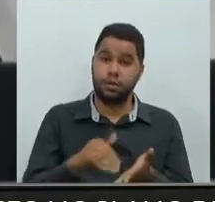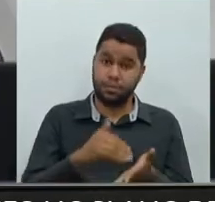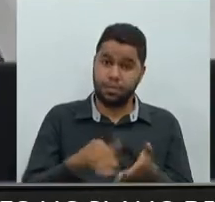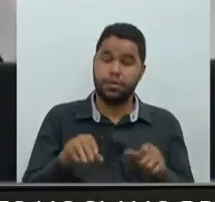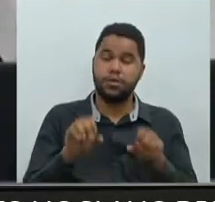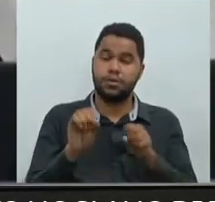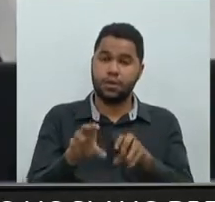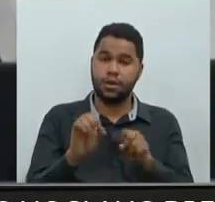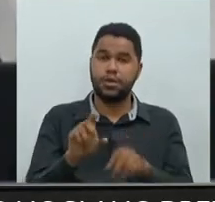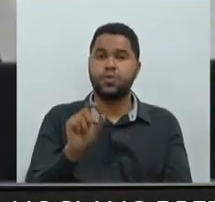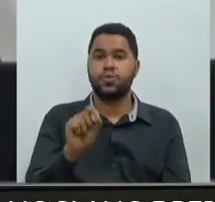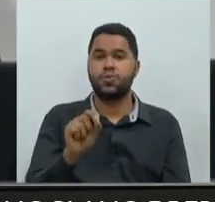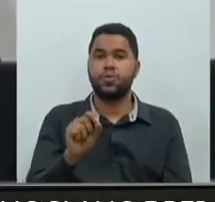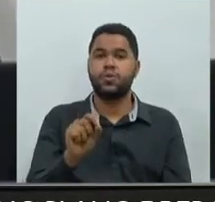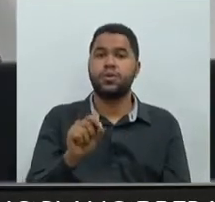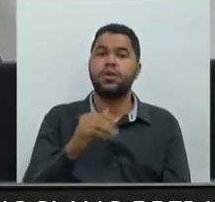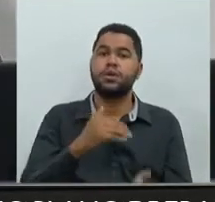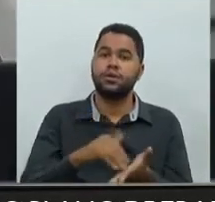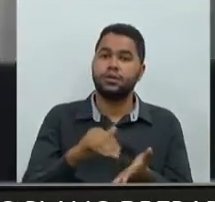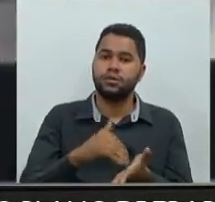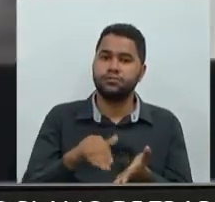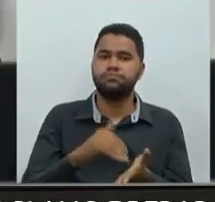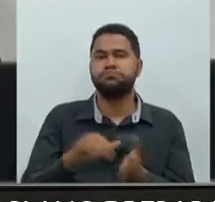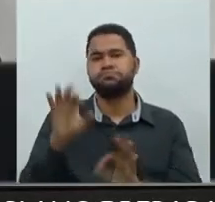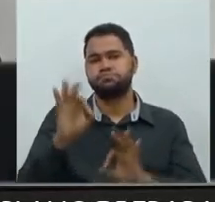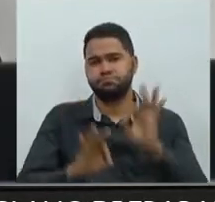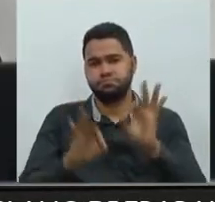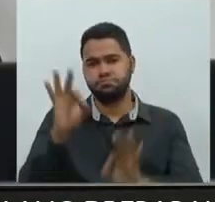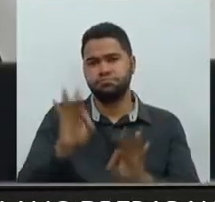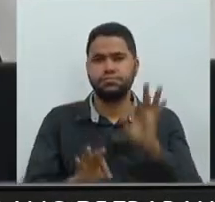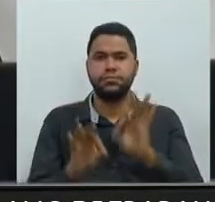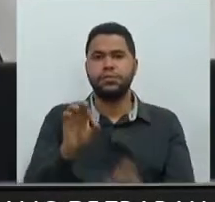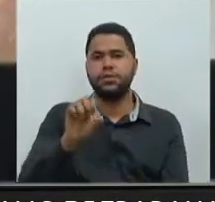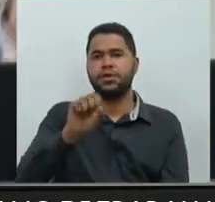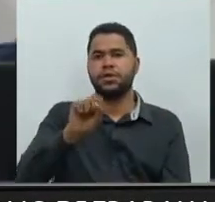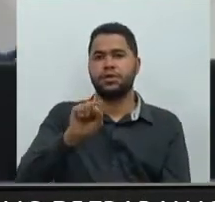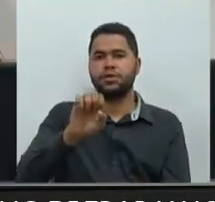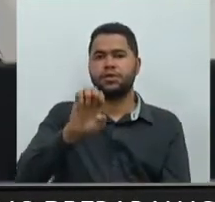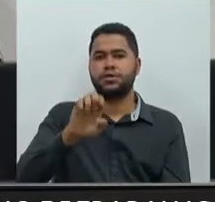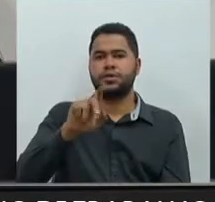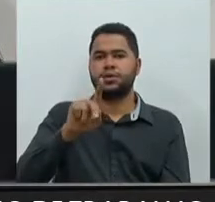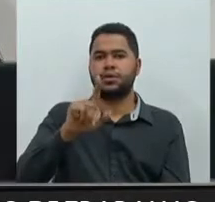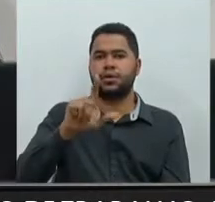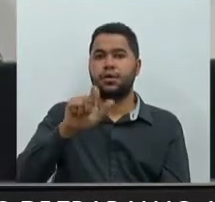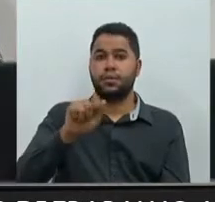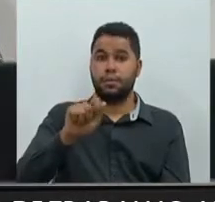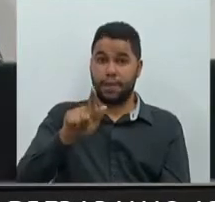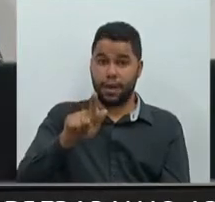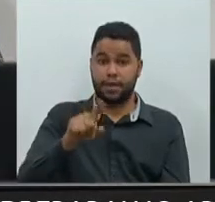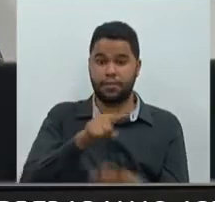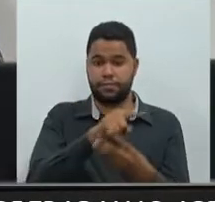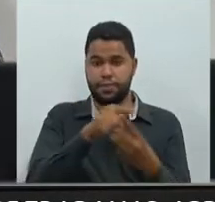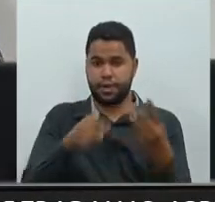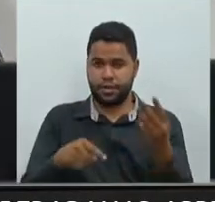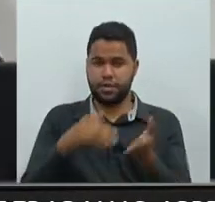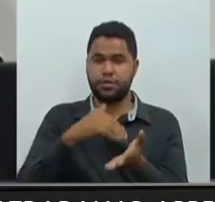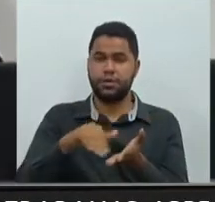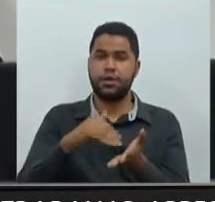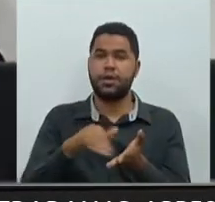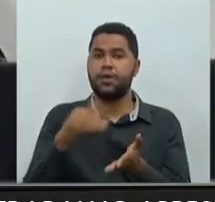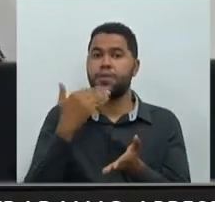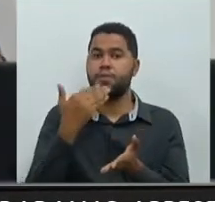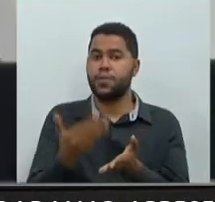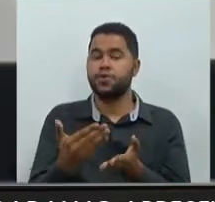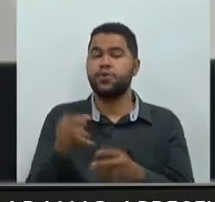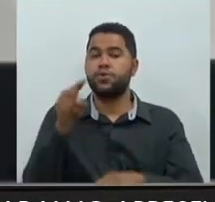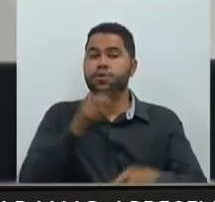Educação e à Secretaria de Planejamento, a CEPLAG. Então, esse pedido é para as 3 secretarias. É um pedido de providência